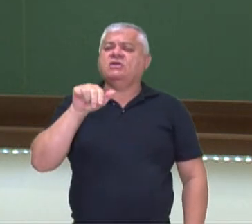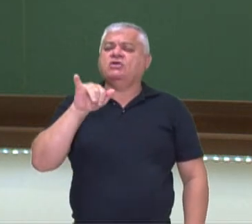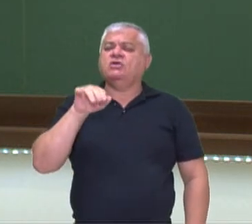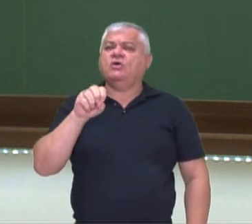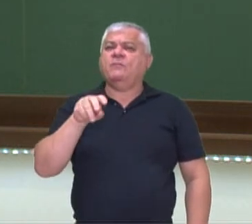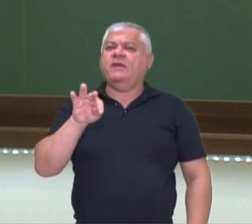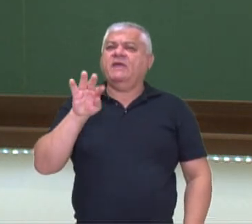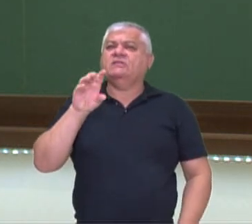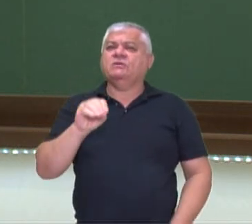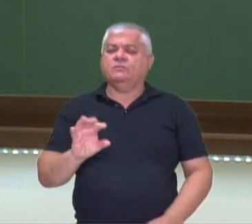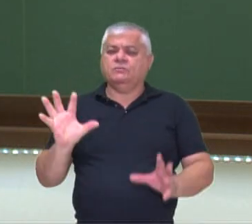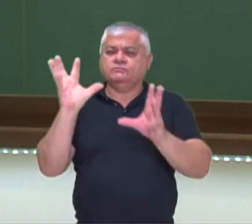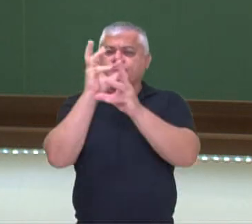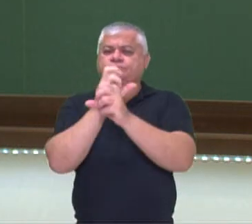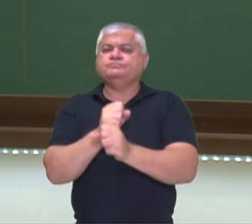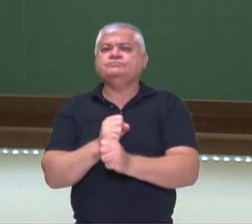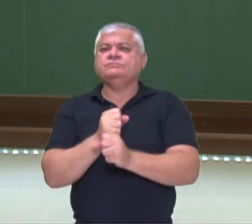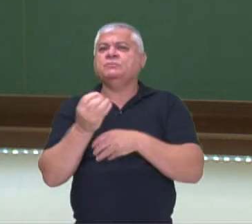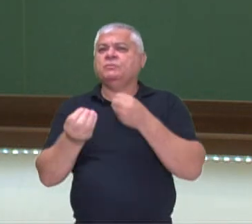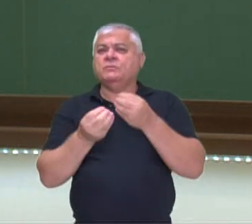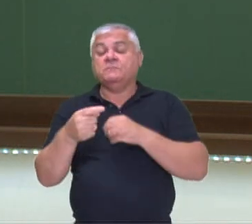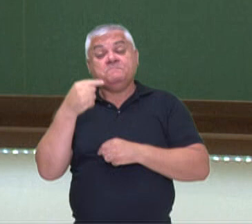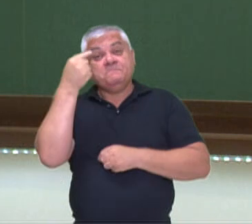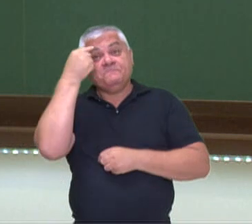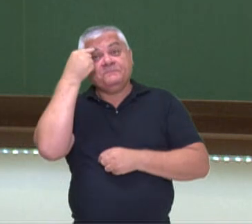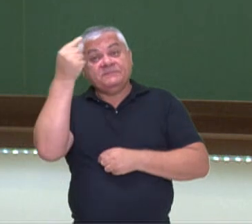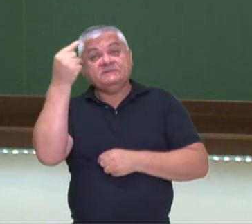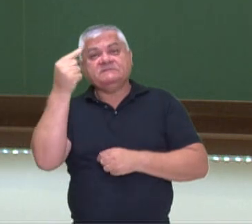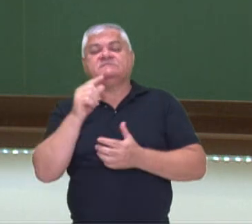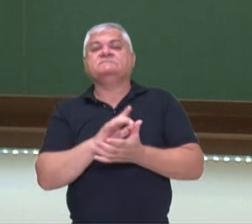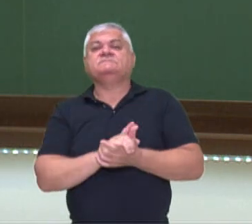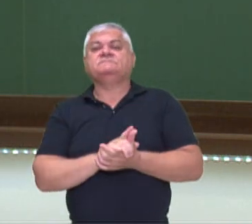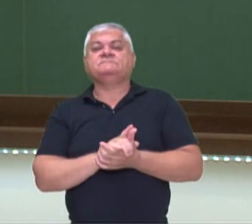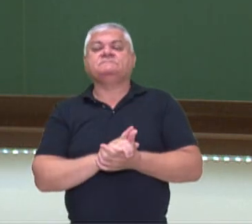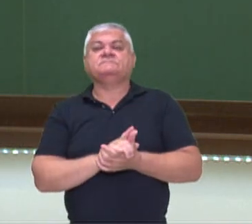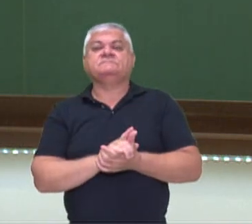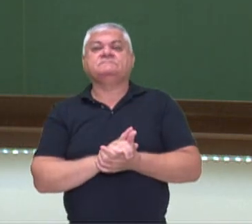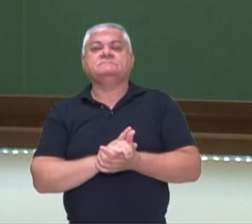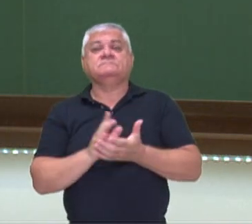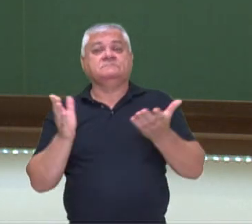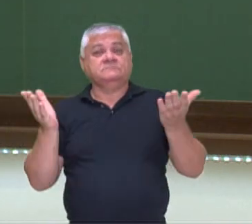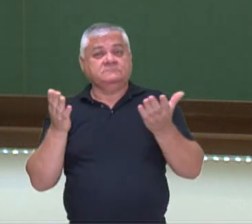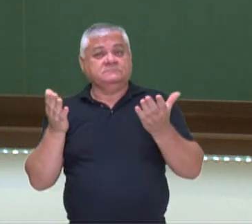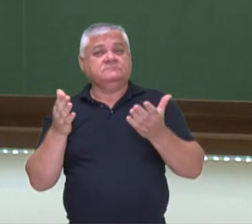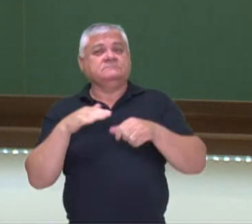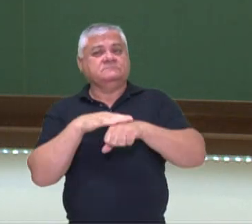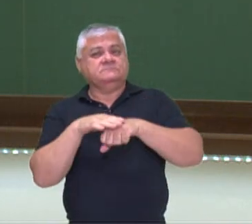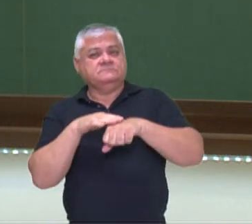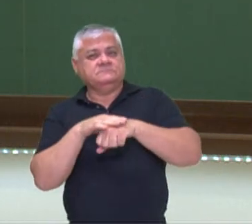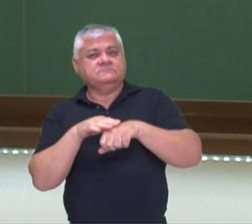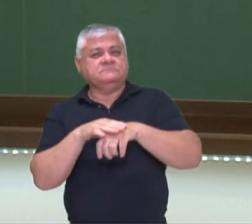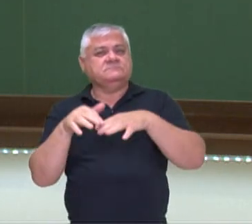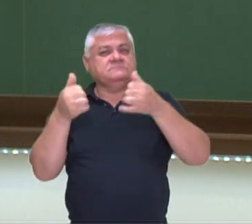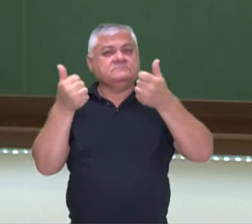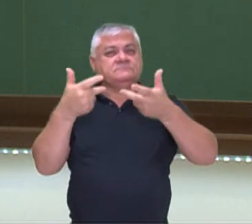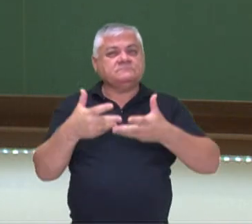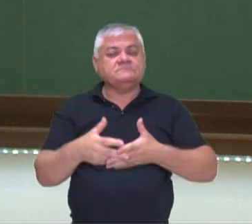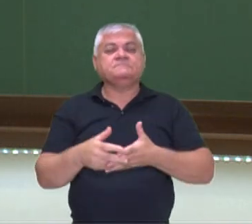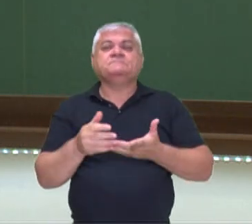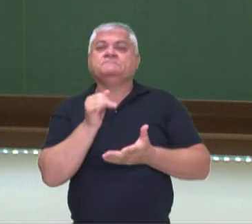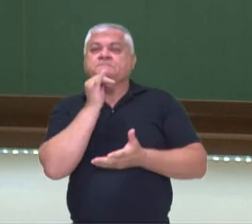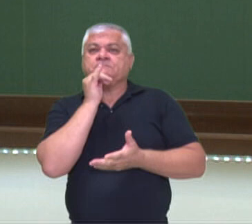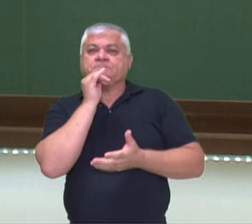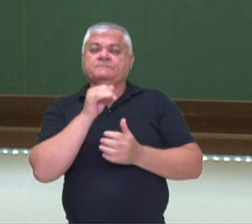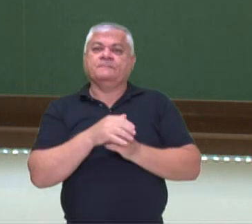precisa pensar num primeiro momento? Vejam, aqui a gente vai conversar agora a respeito do que nós denominamos